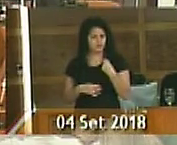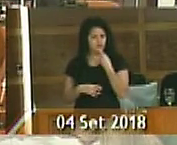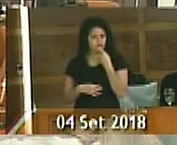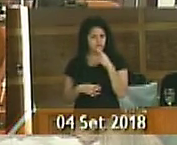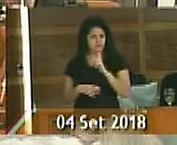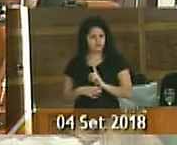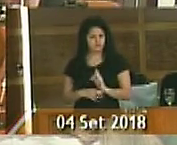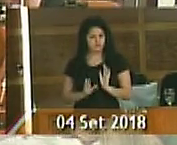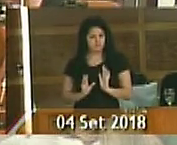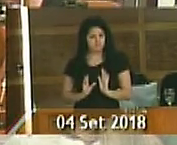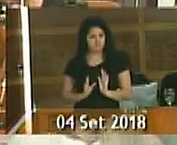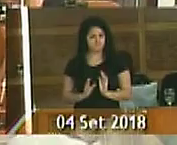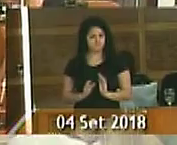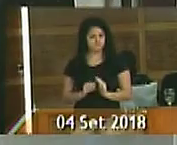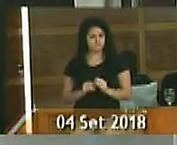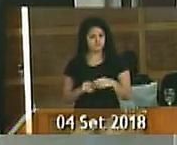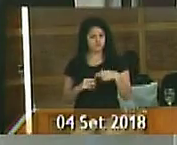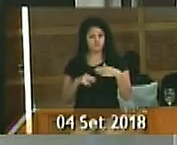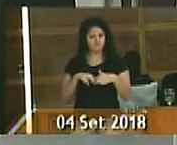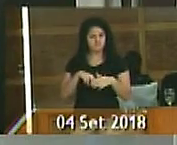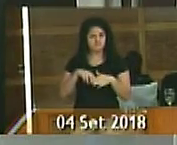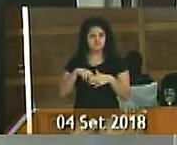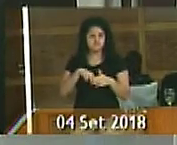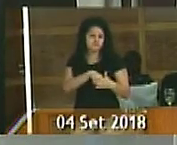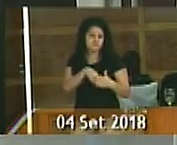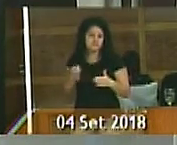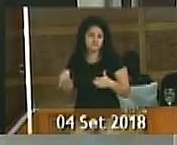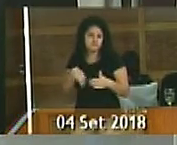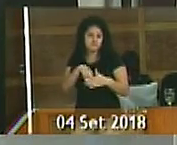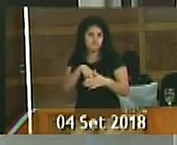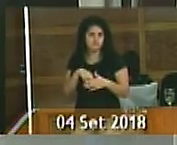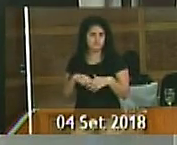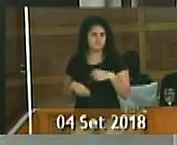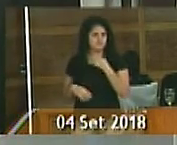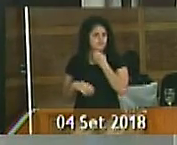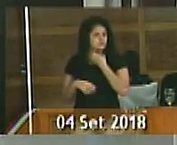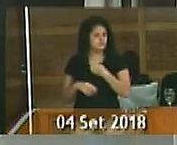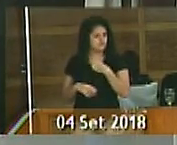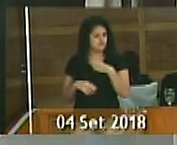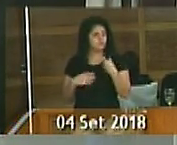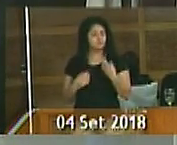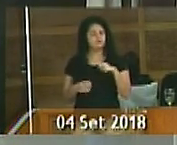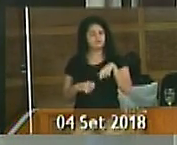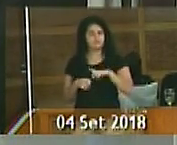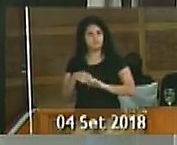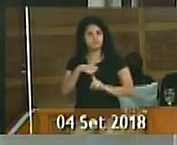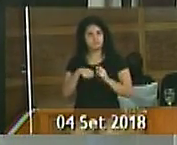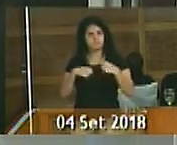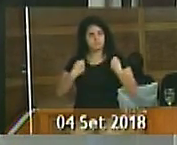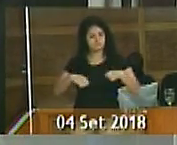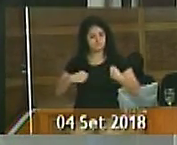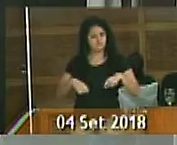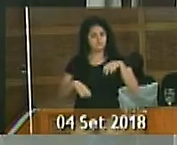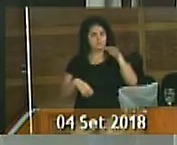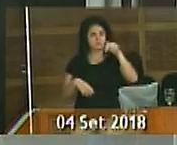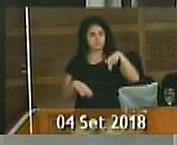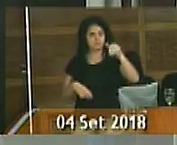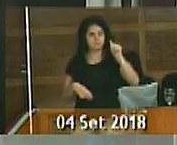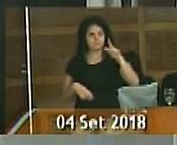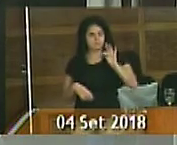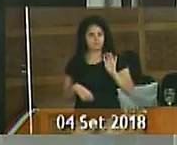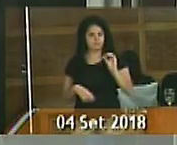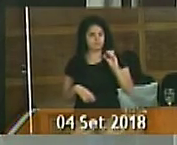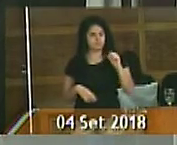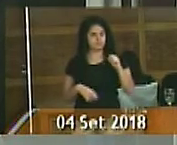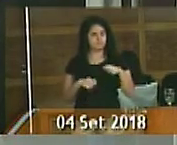Eu não ia falar, mas eu não vou sair da tribuna engasgado, não. Enquanto o povo precisa da Matos Teixeira